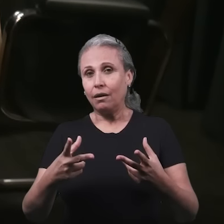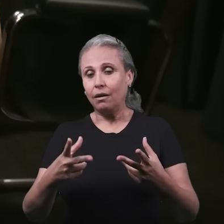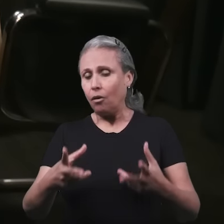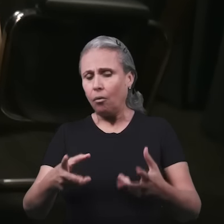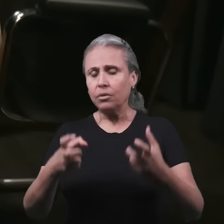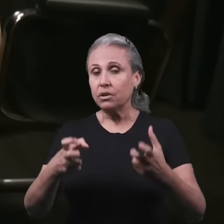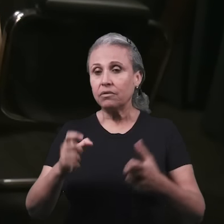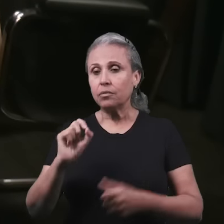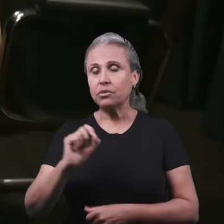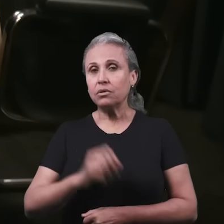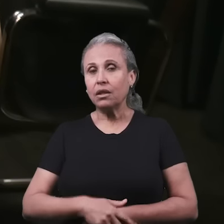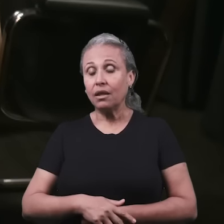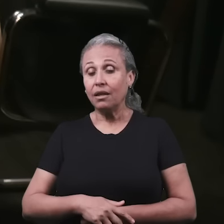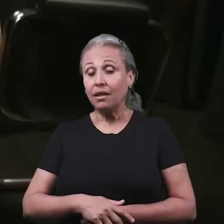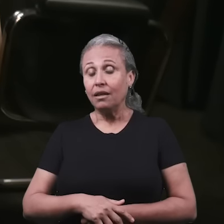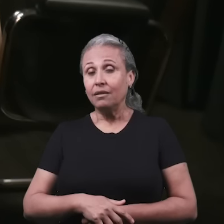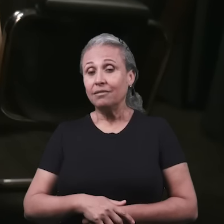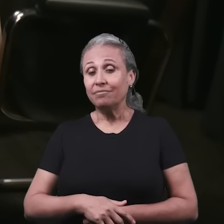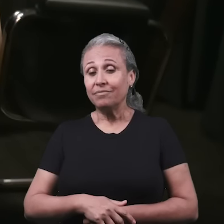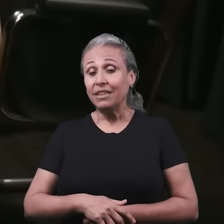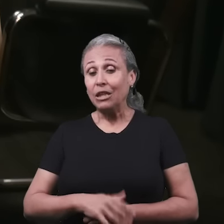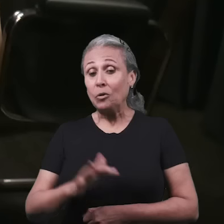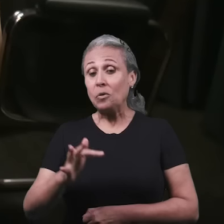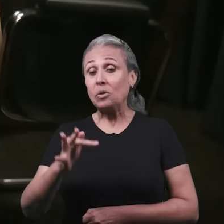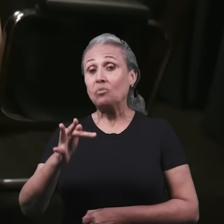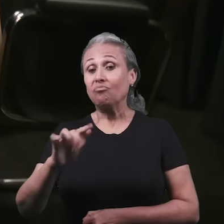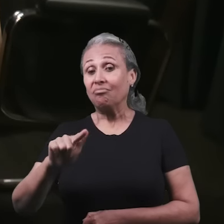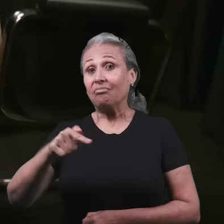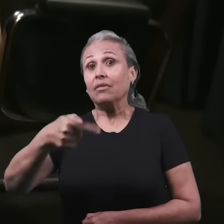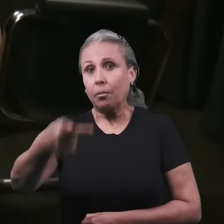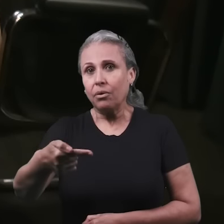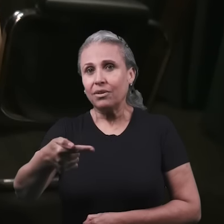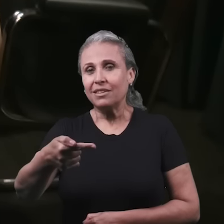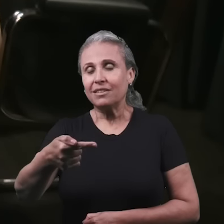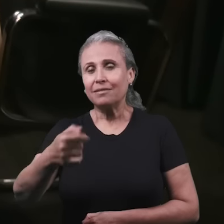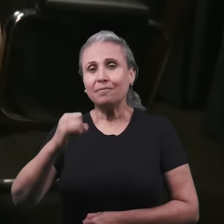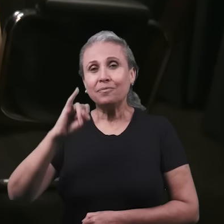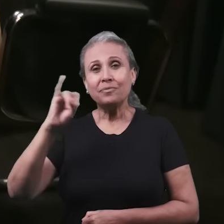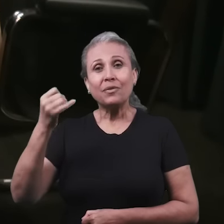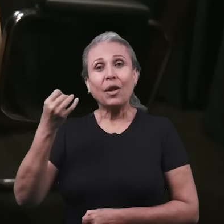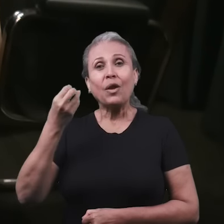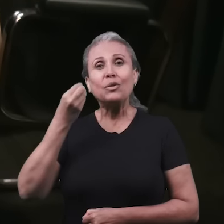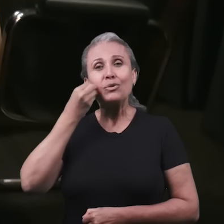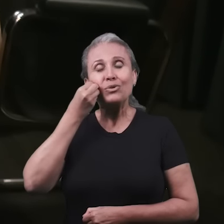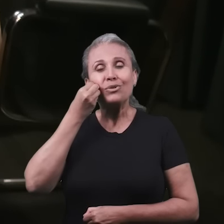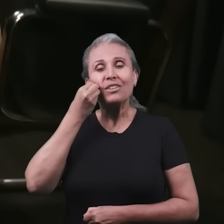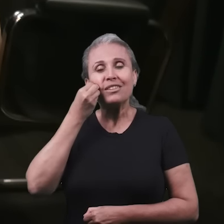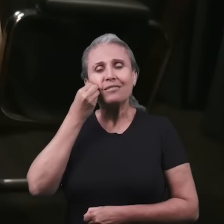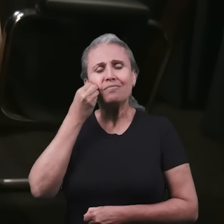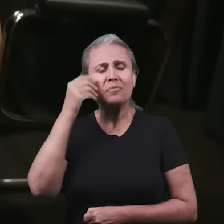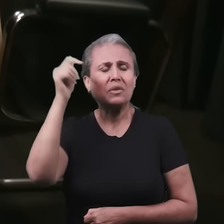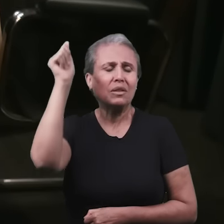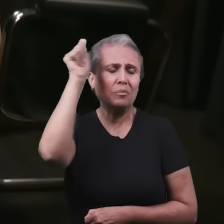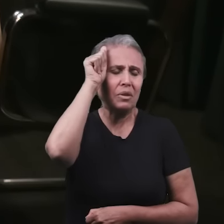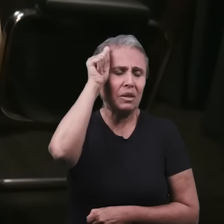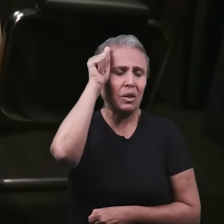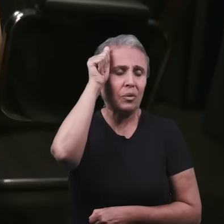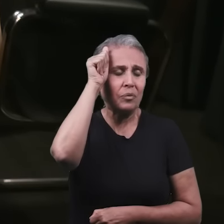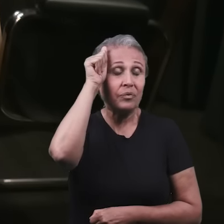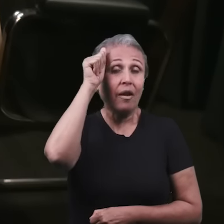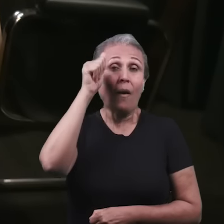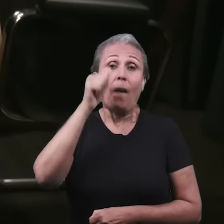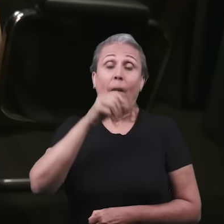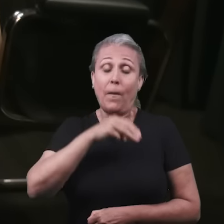frente Judas ele sinaliza remorso. Lá na frente Judas, ele lá em Mateus